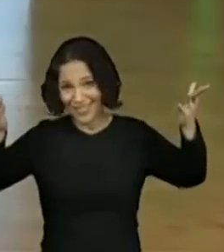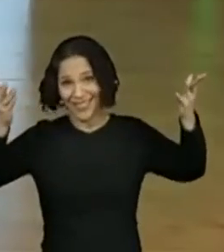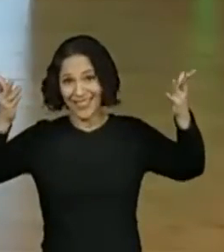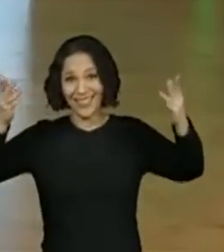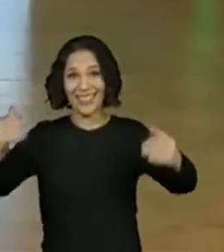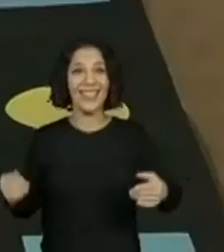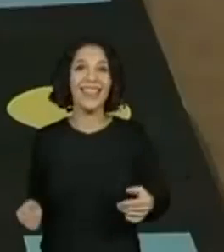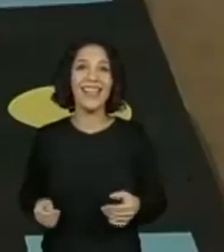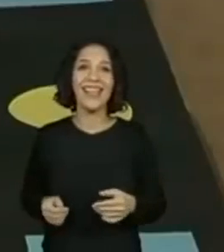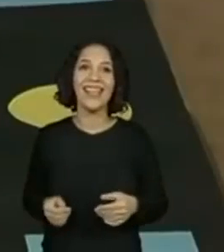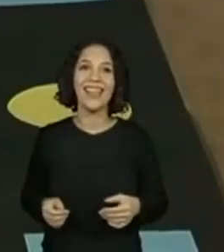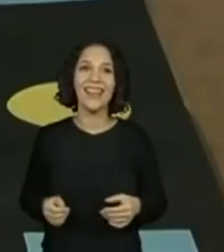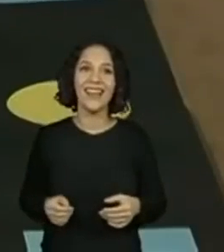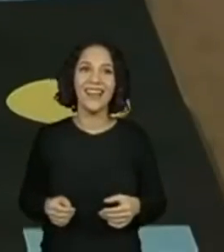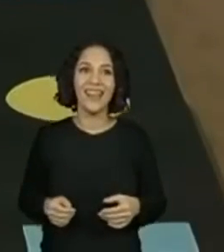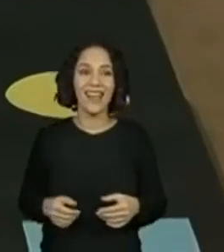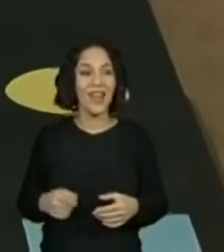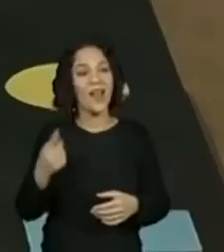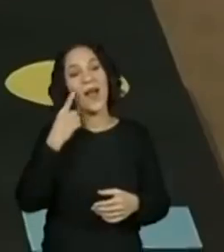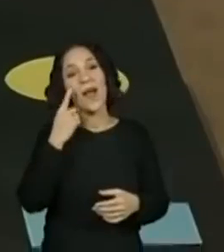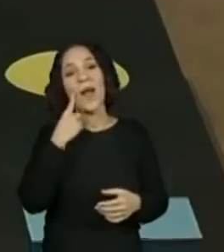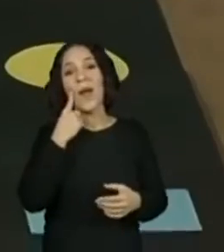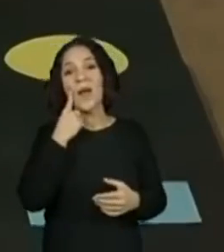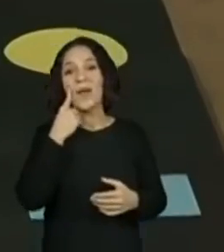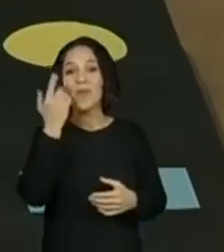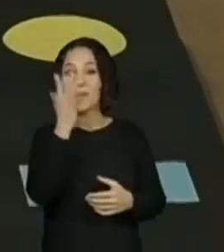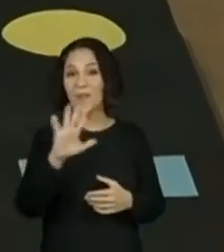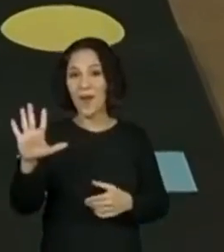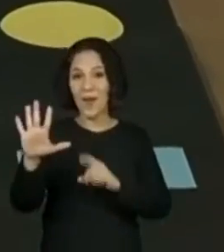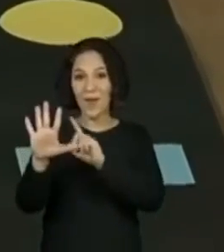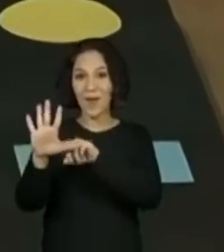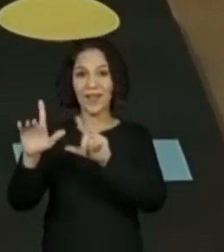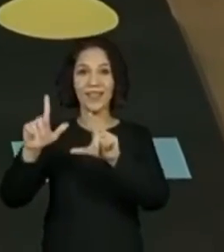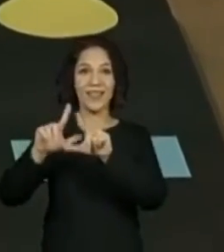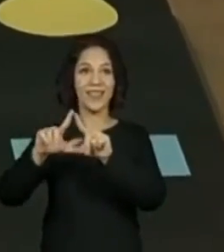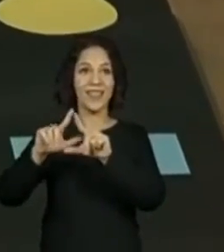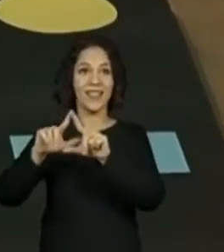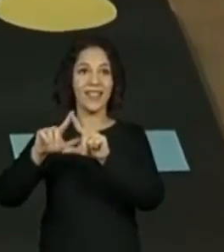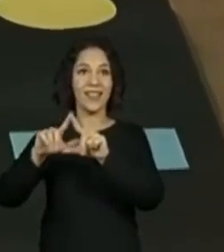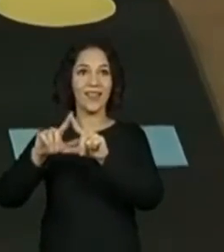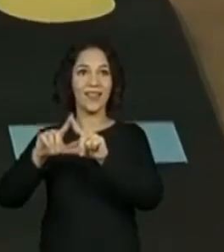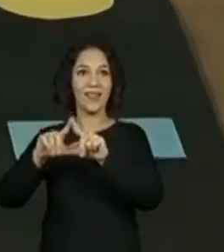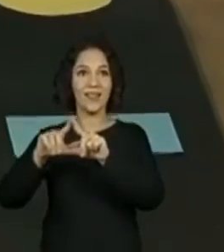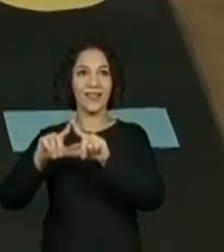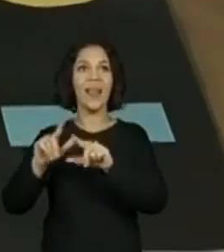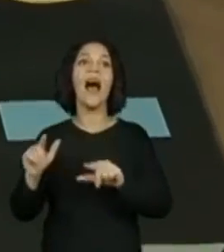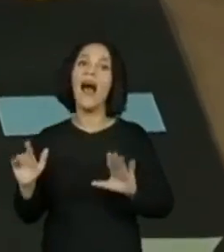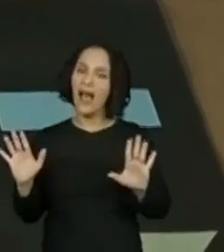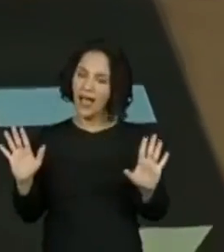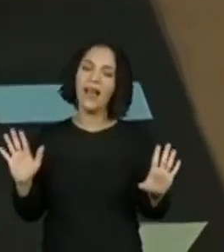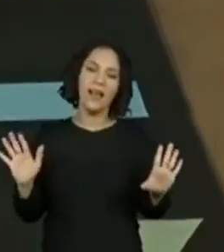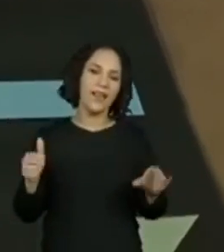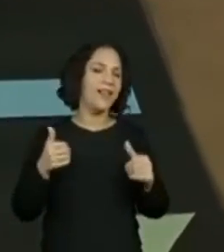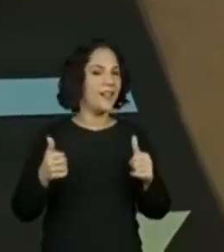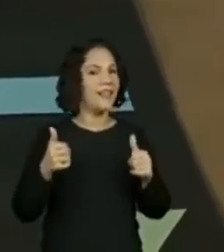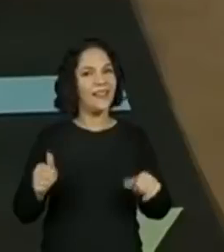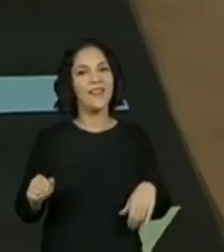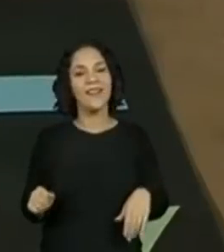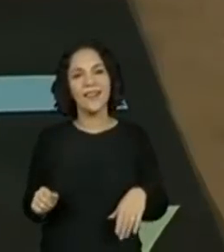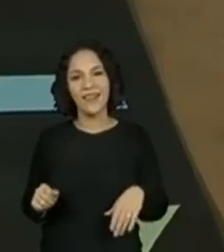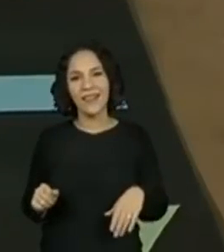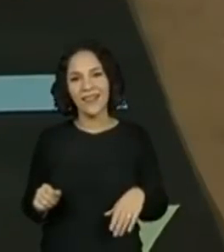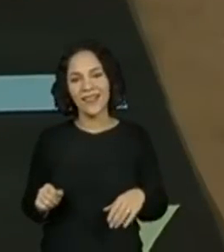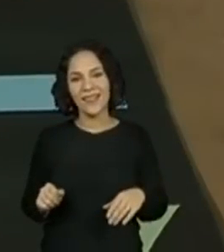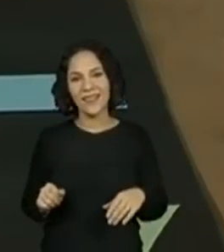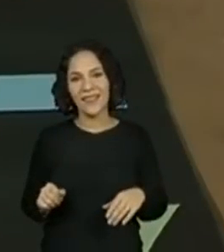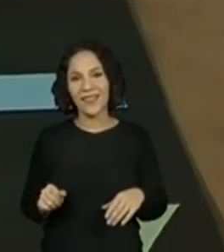cá. Mão esquerda no triângulo. Mão esquerda no triângulo. Ai, amei isso. Essa.